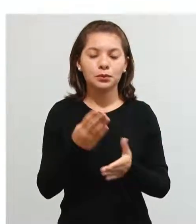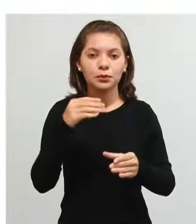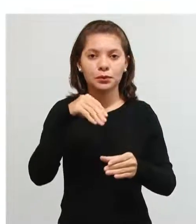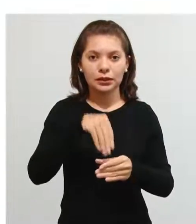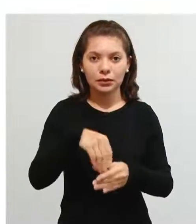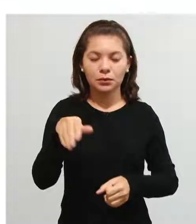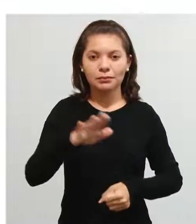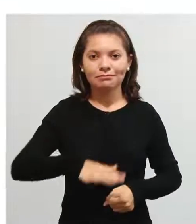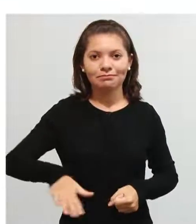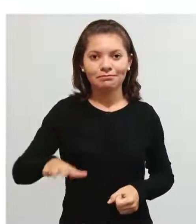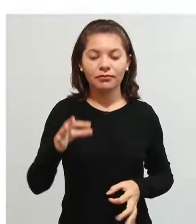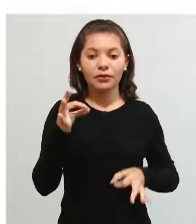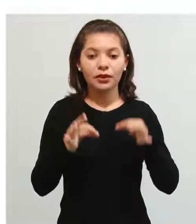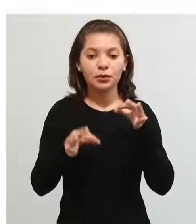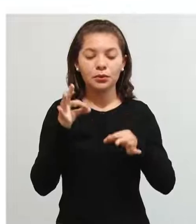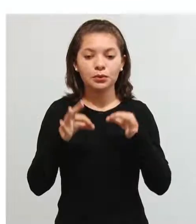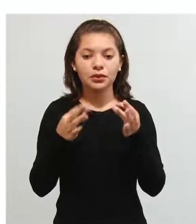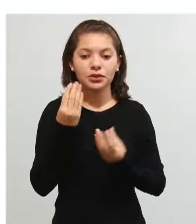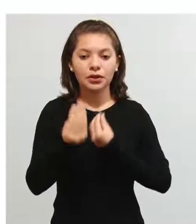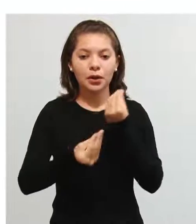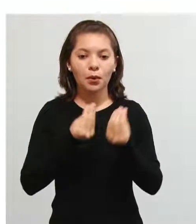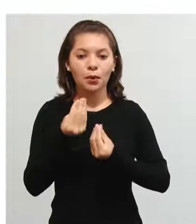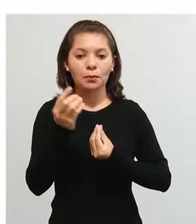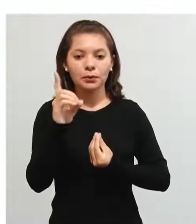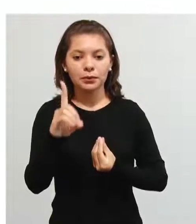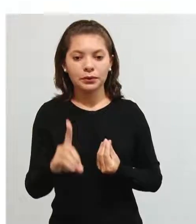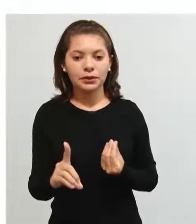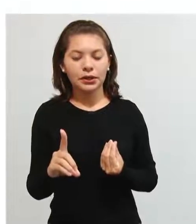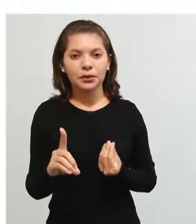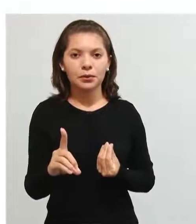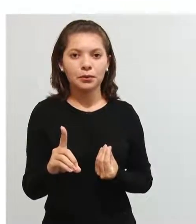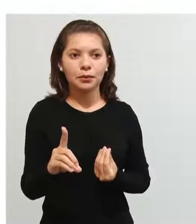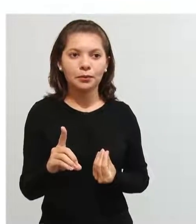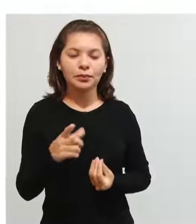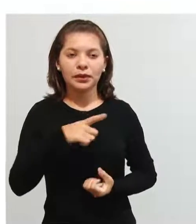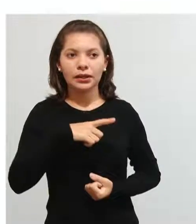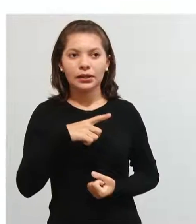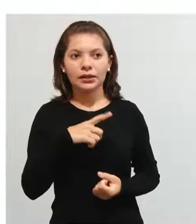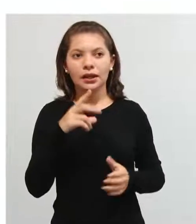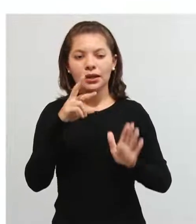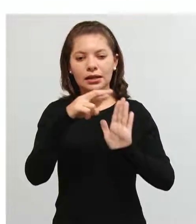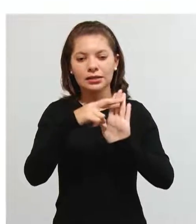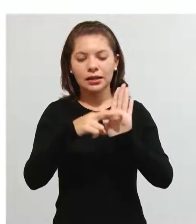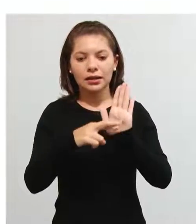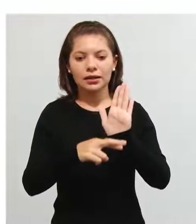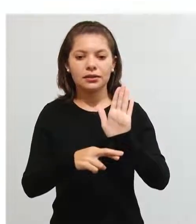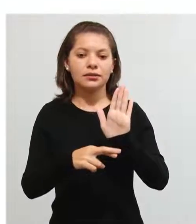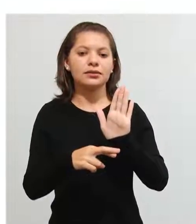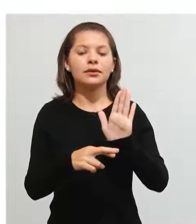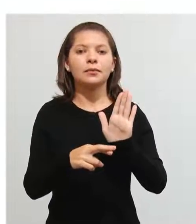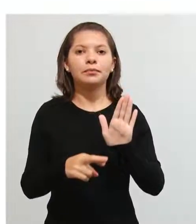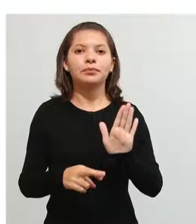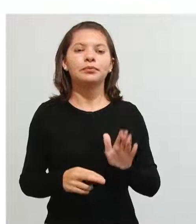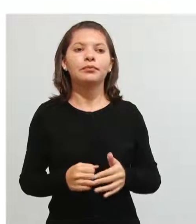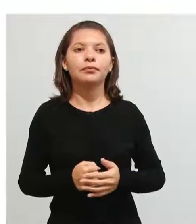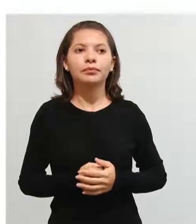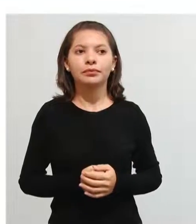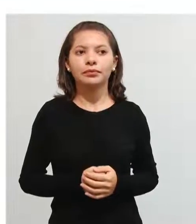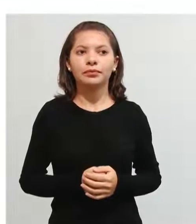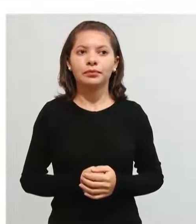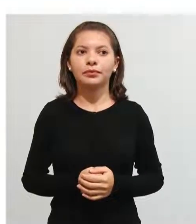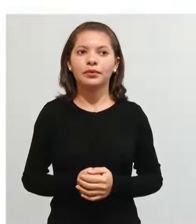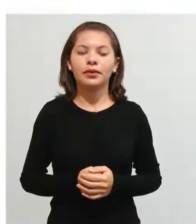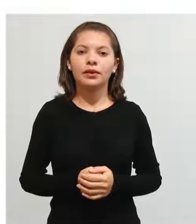como o direito que vai estar ali trazendo as regras da execução